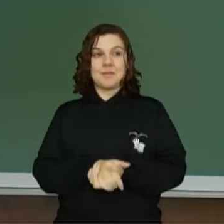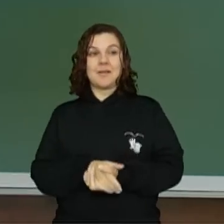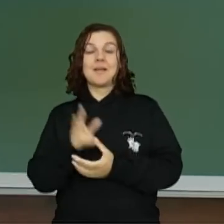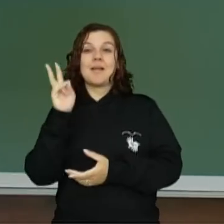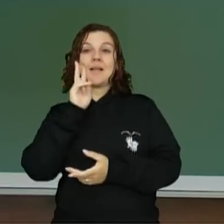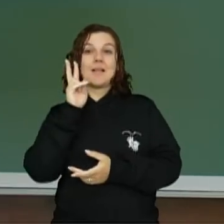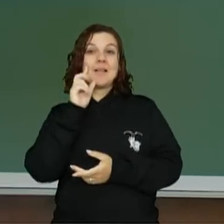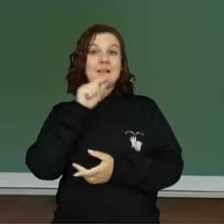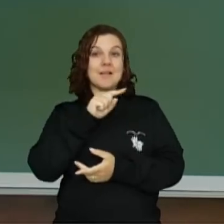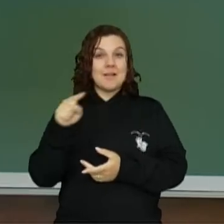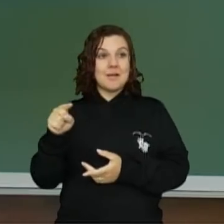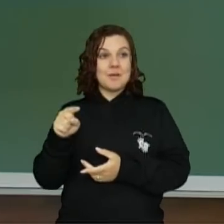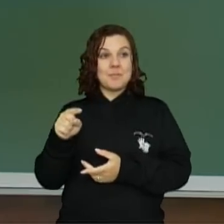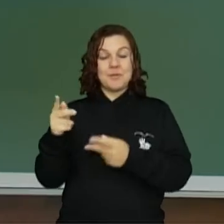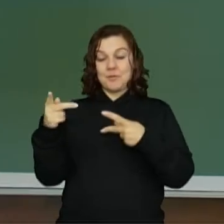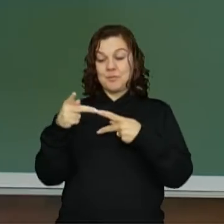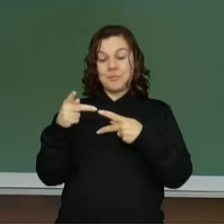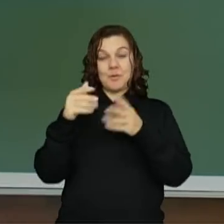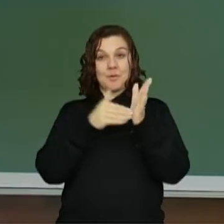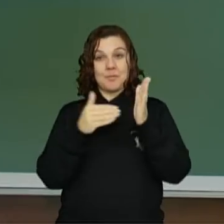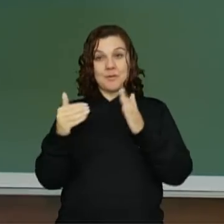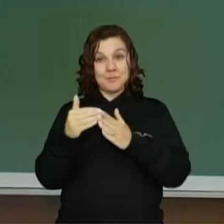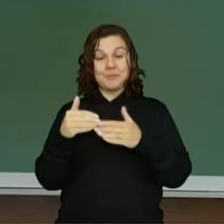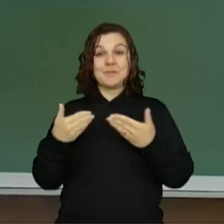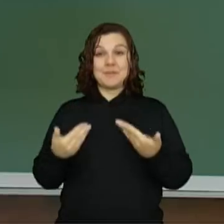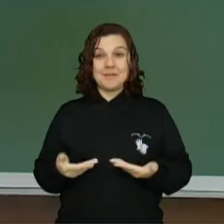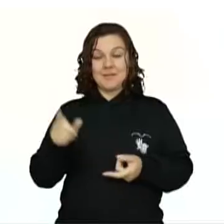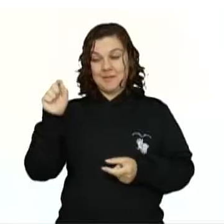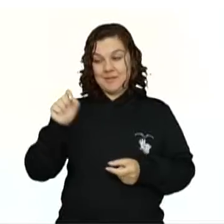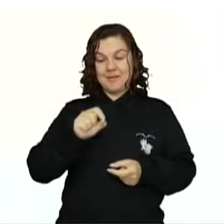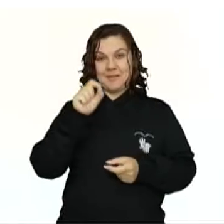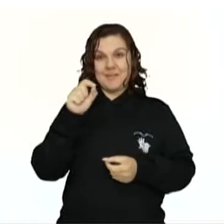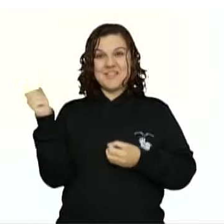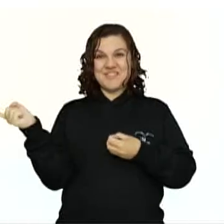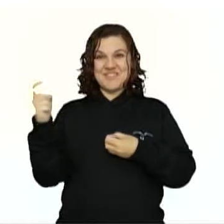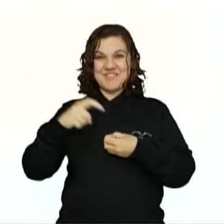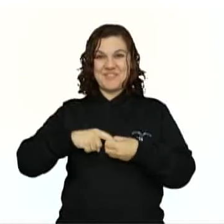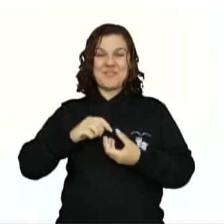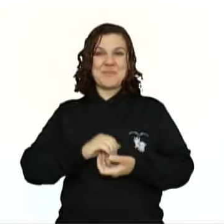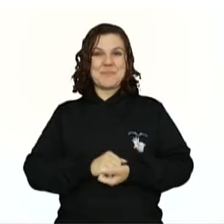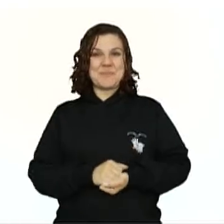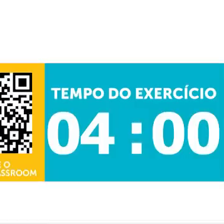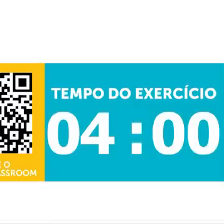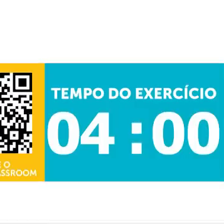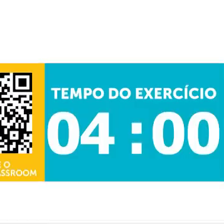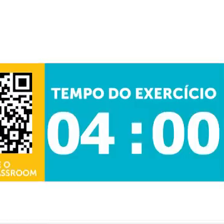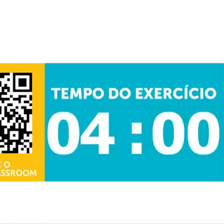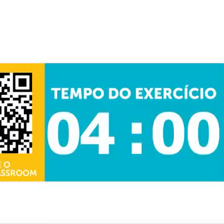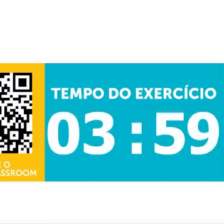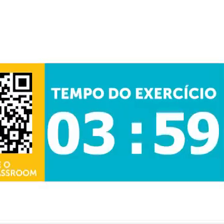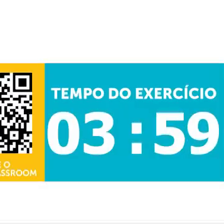que eu falei do pronome indefinido tudo? Então marque lá e já voltamos.